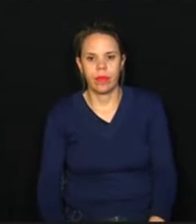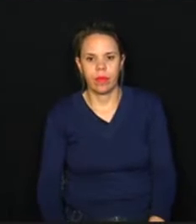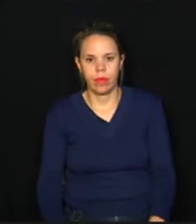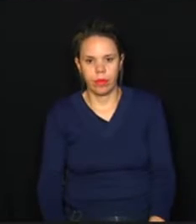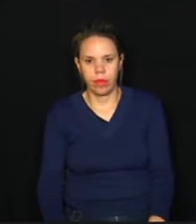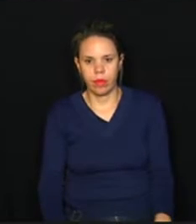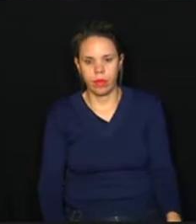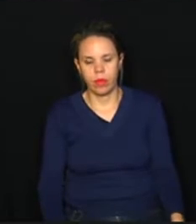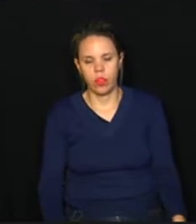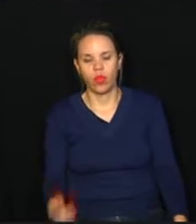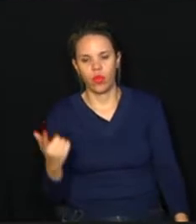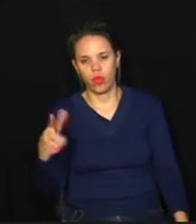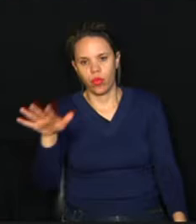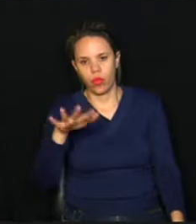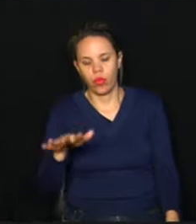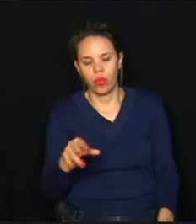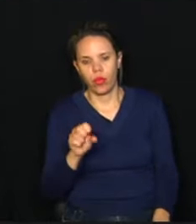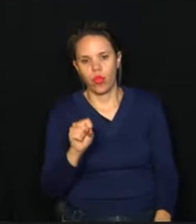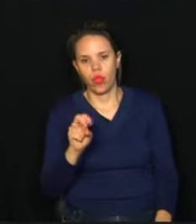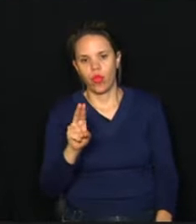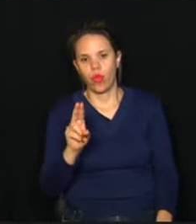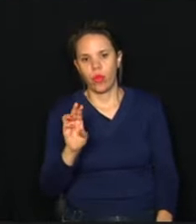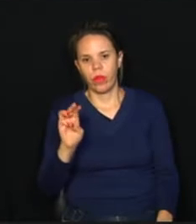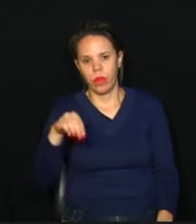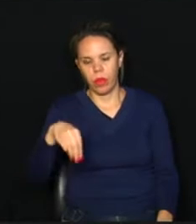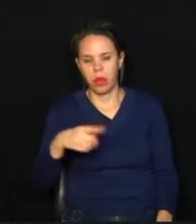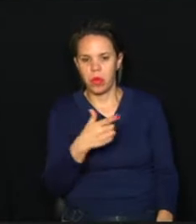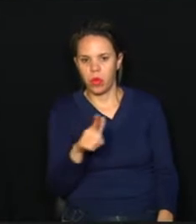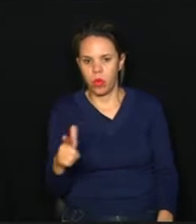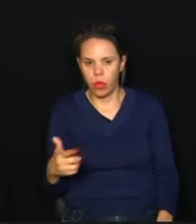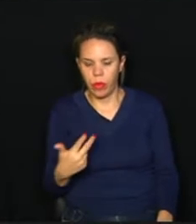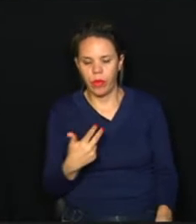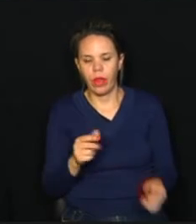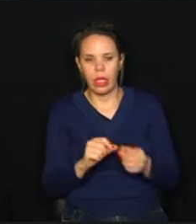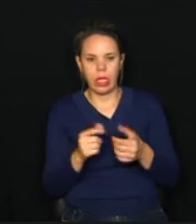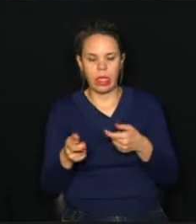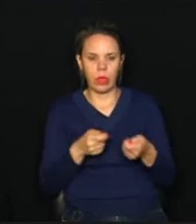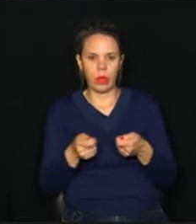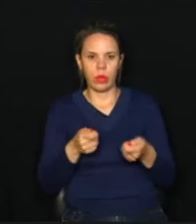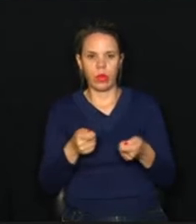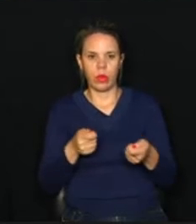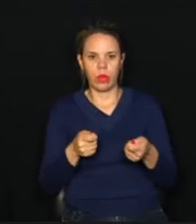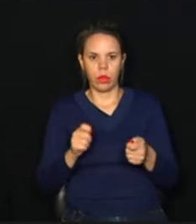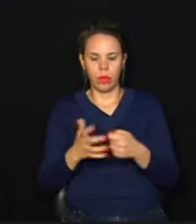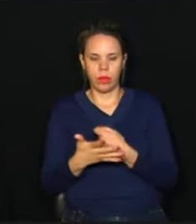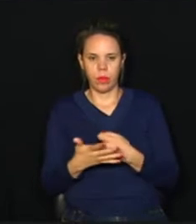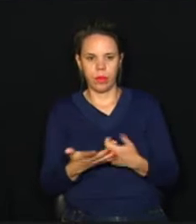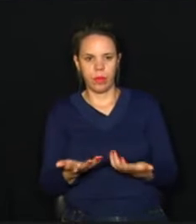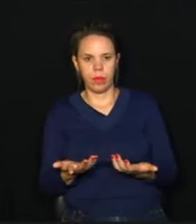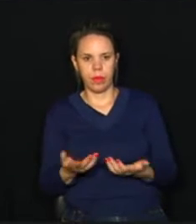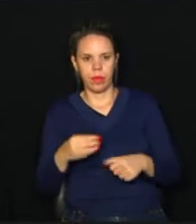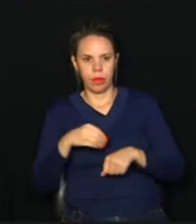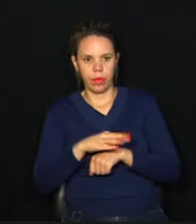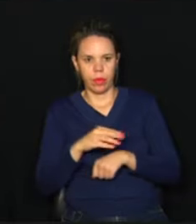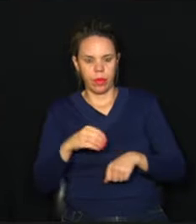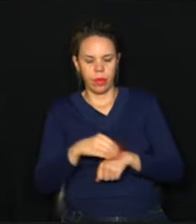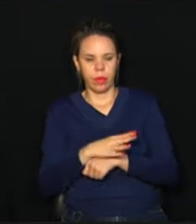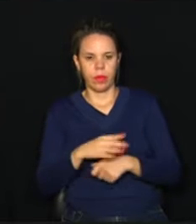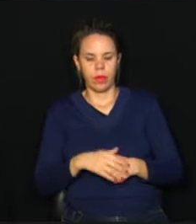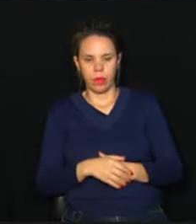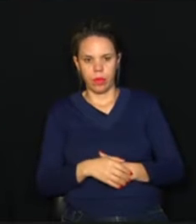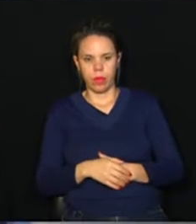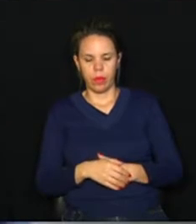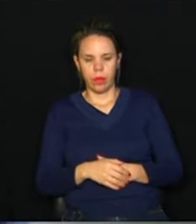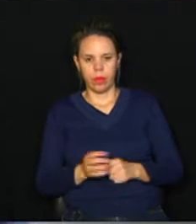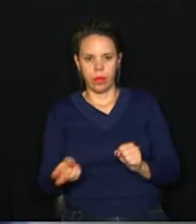entre outros, que a SUSEM não tinha o que fazer para o controle da Covid-19, a transmissão do SARS-CoV-2, esse